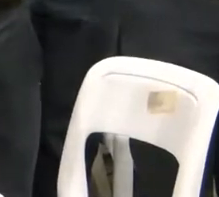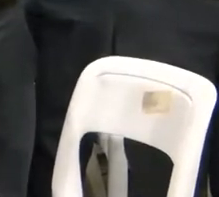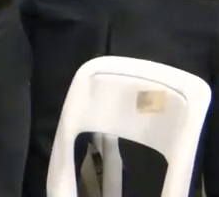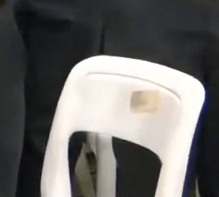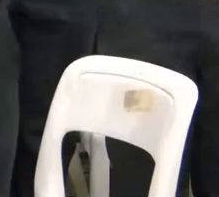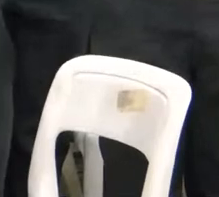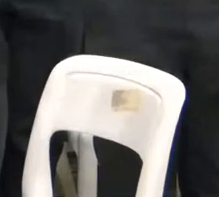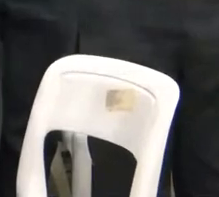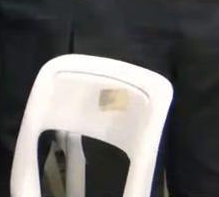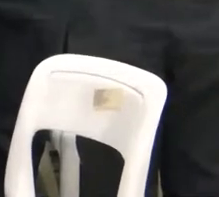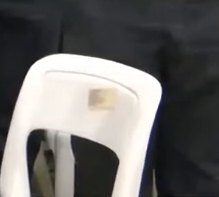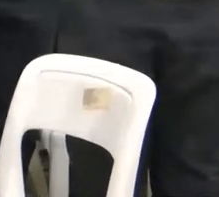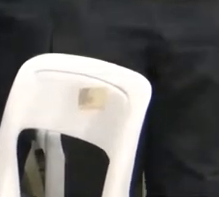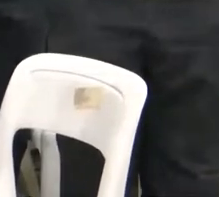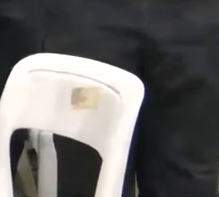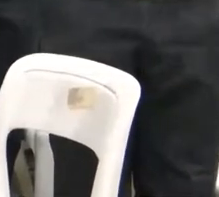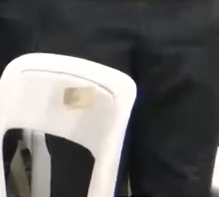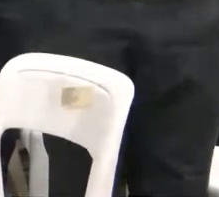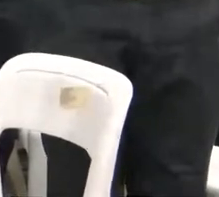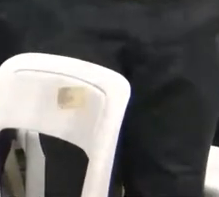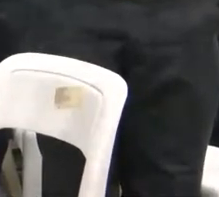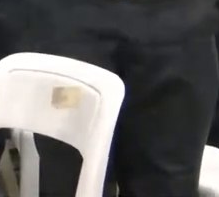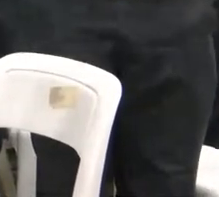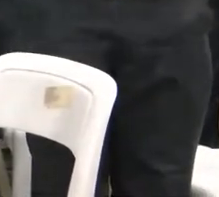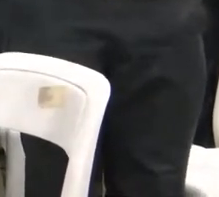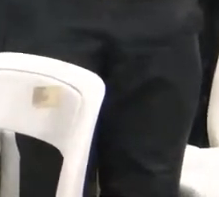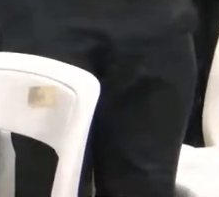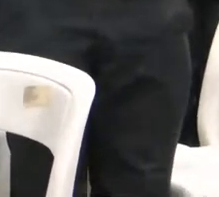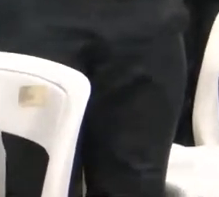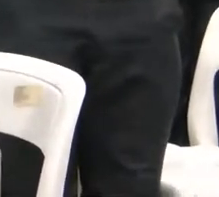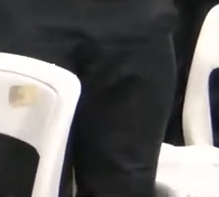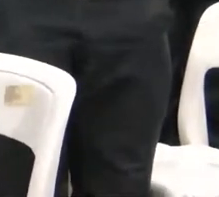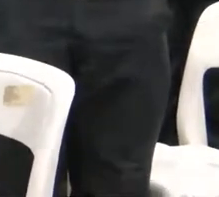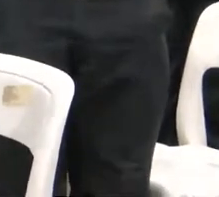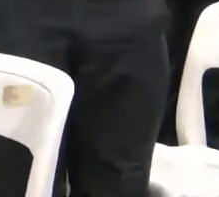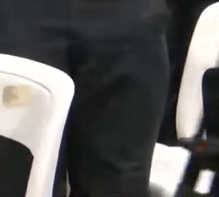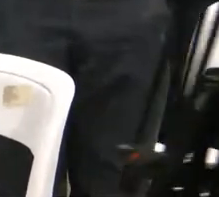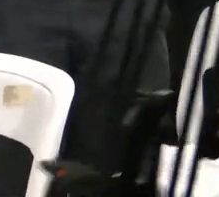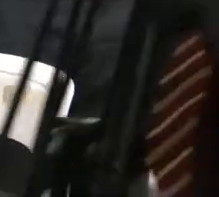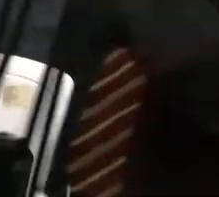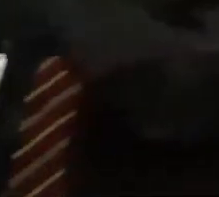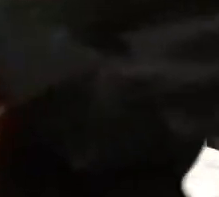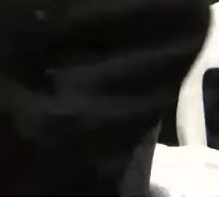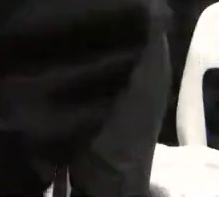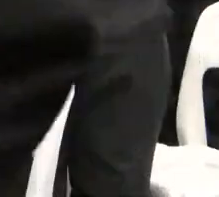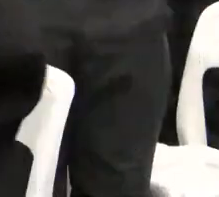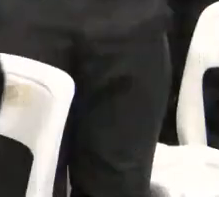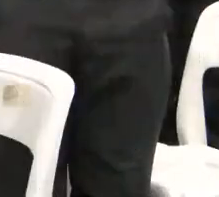Thank you.